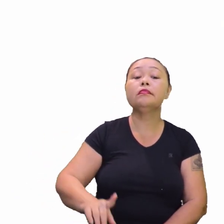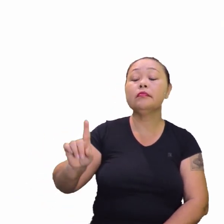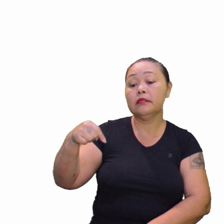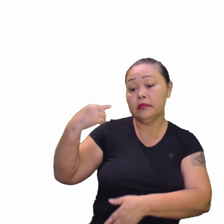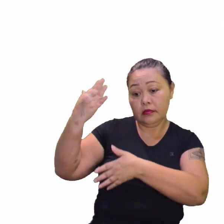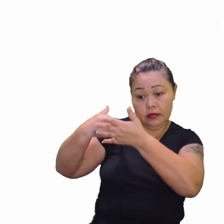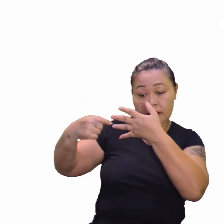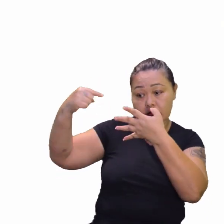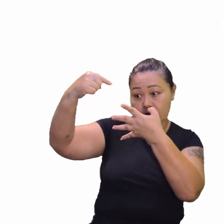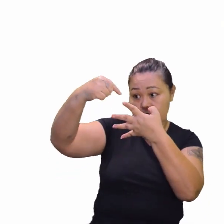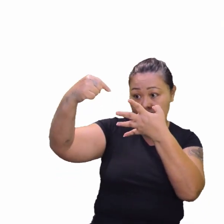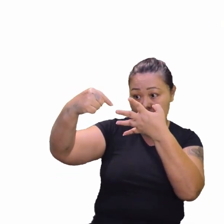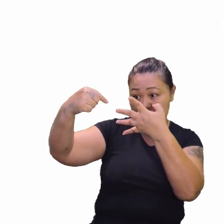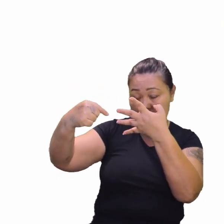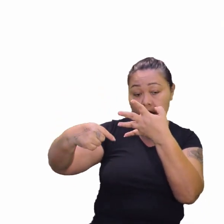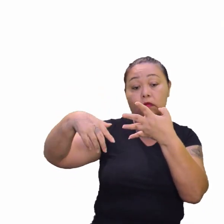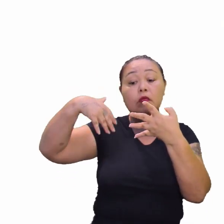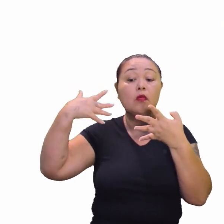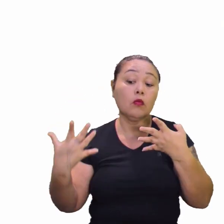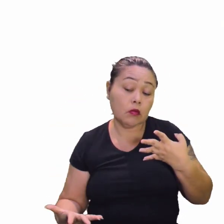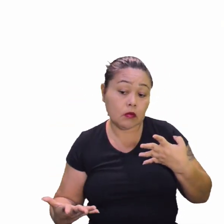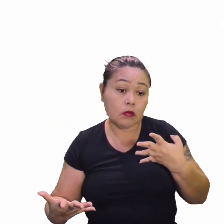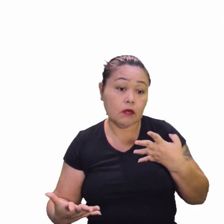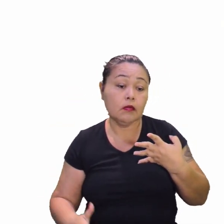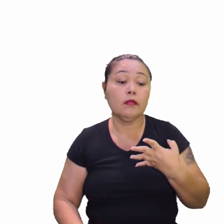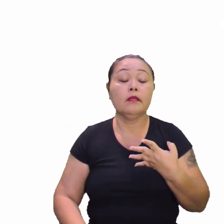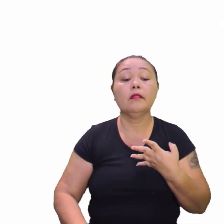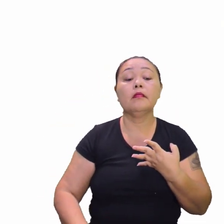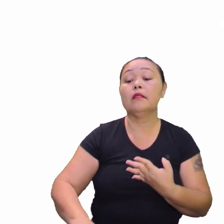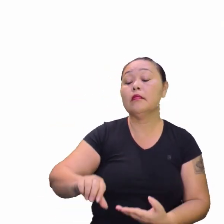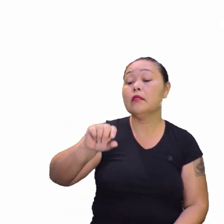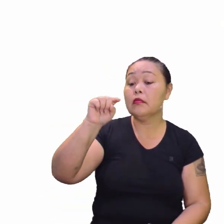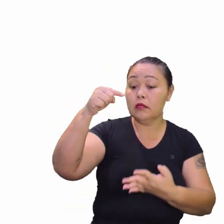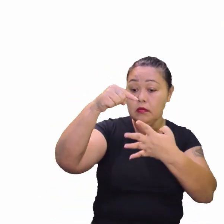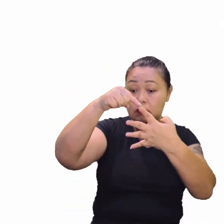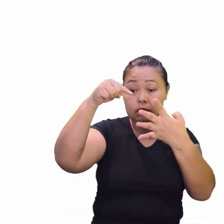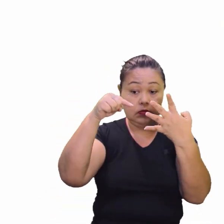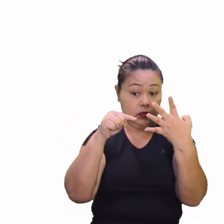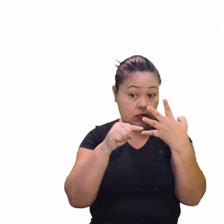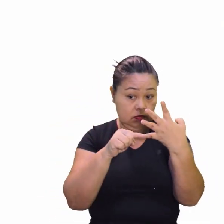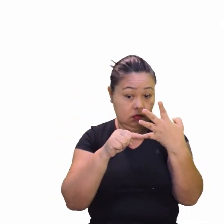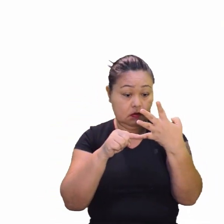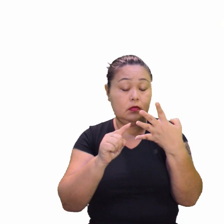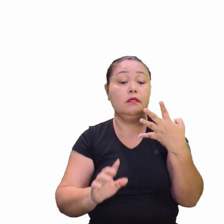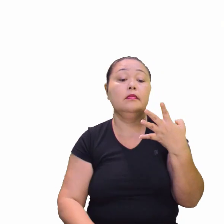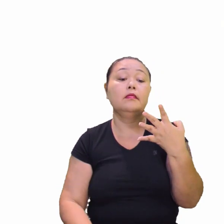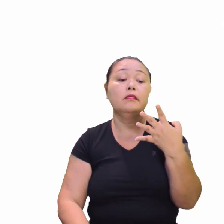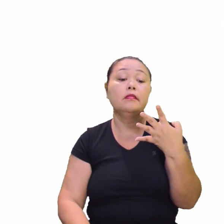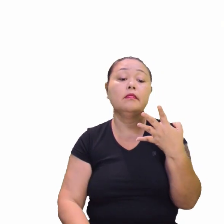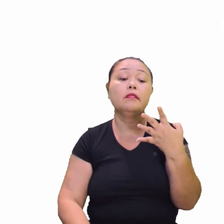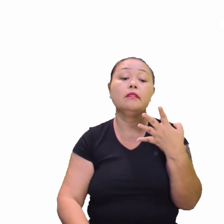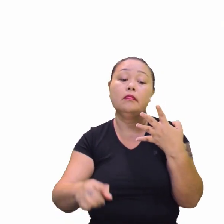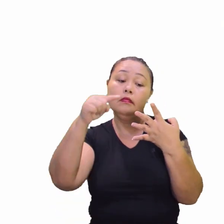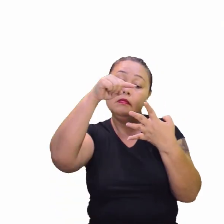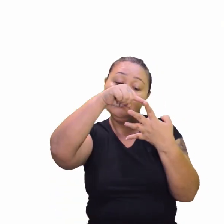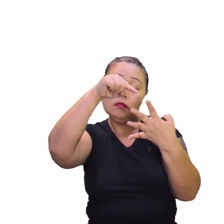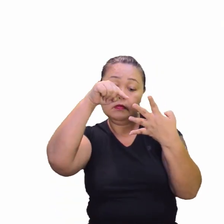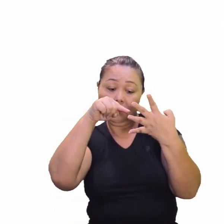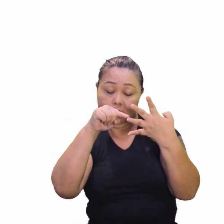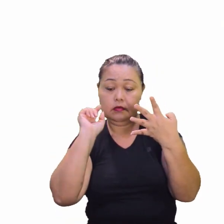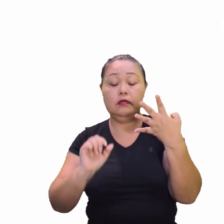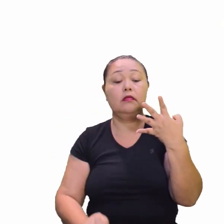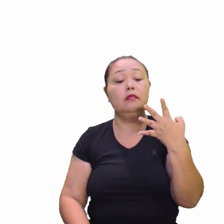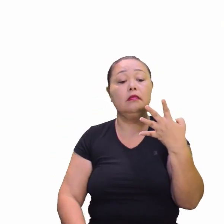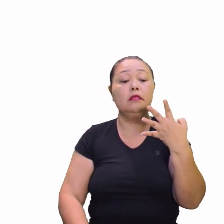Dos itens acima estão corretos apenas A, 1 e 4. B,